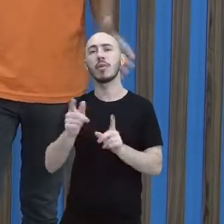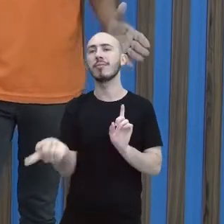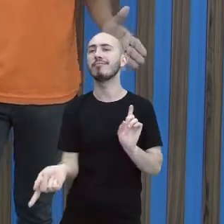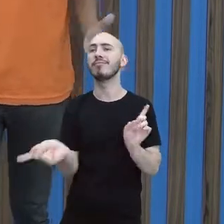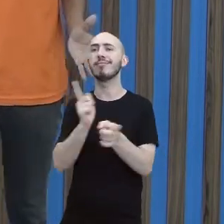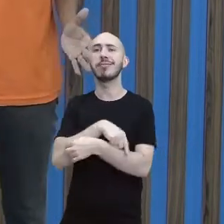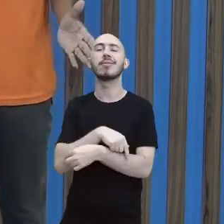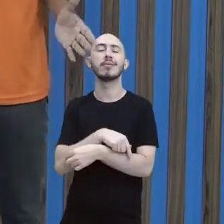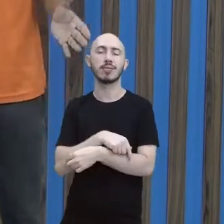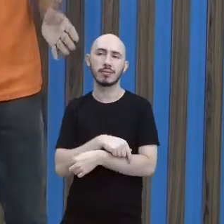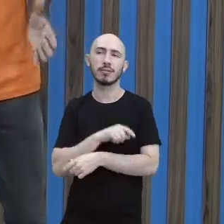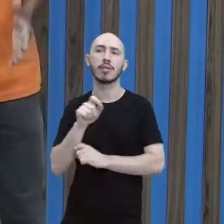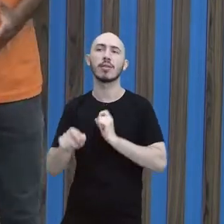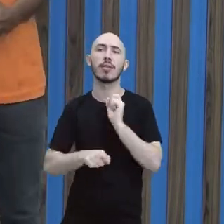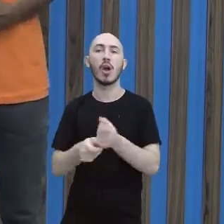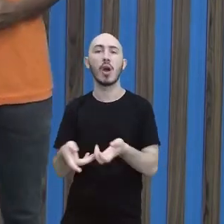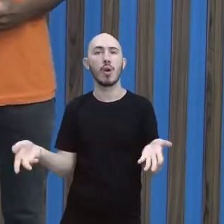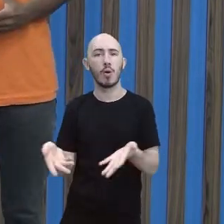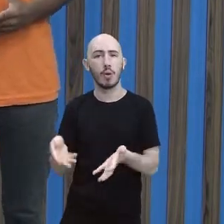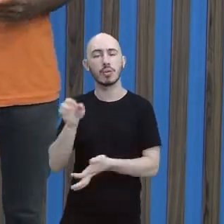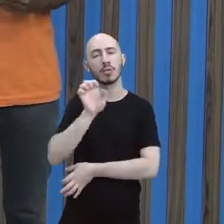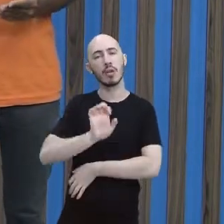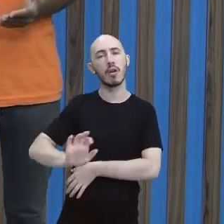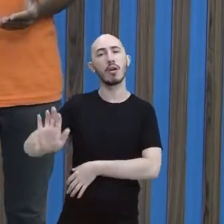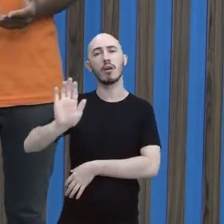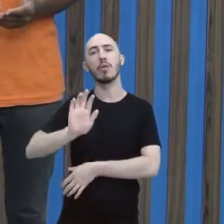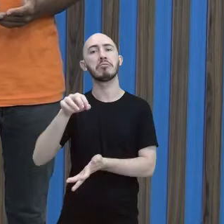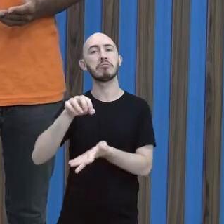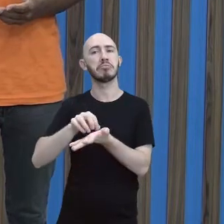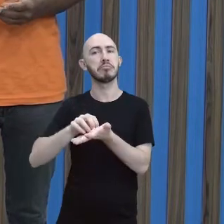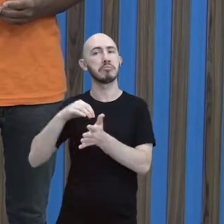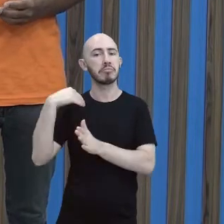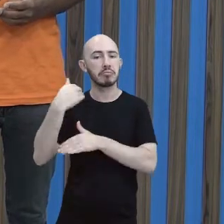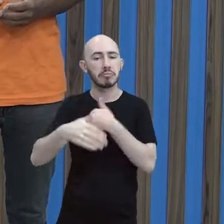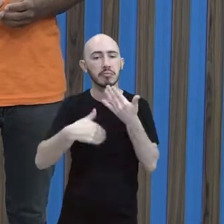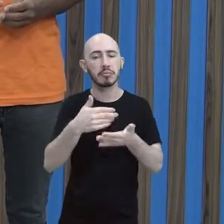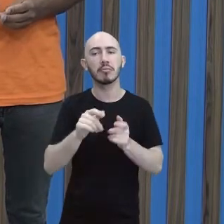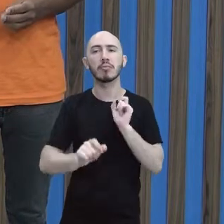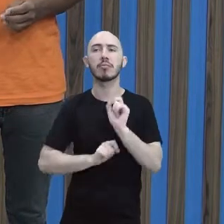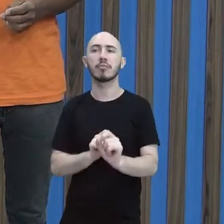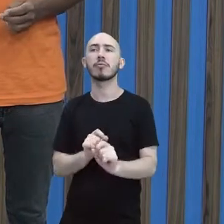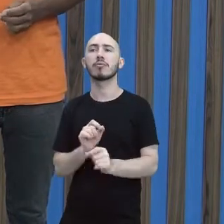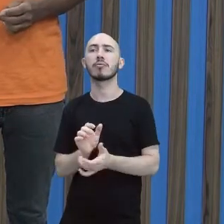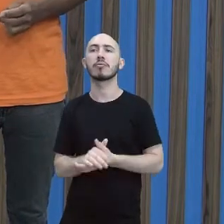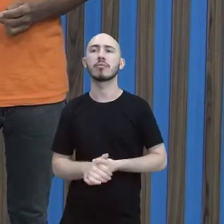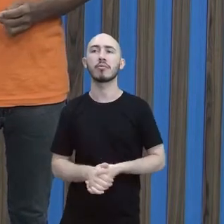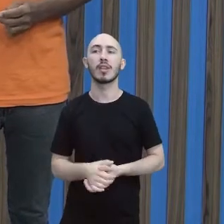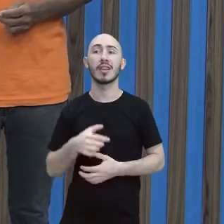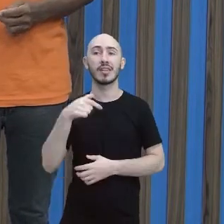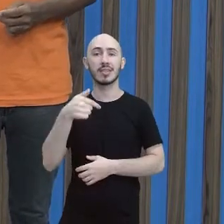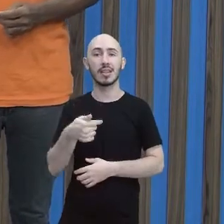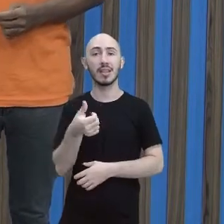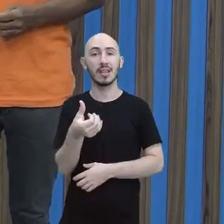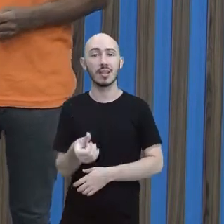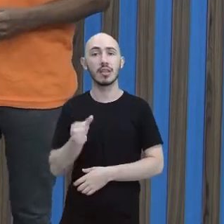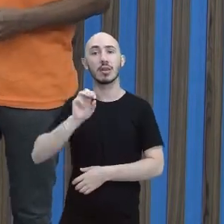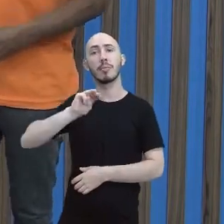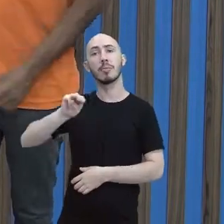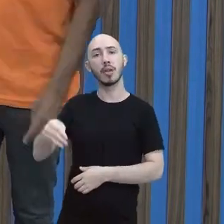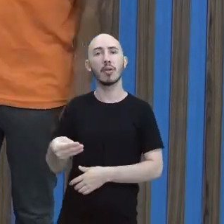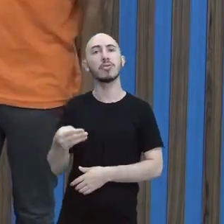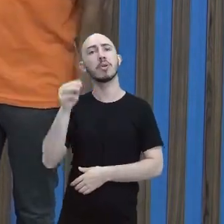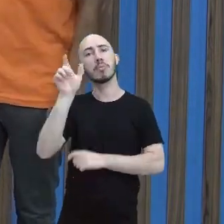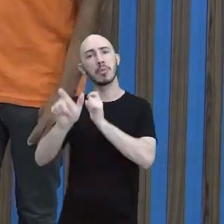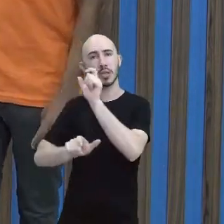ser considerado realmente um centro desenvolvido, calcula-se que 76 milhões de imigrantes estão lá na Europa.